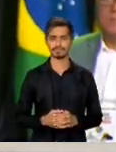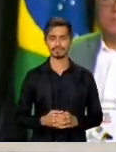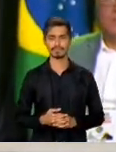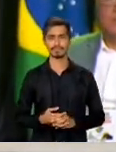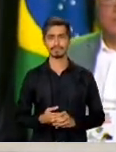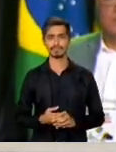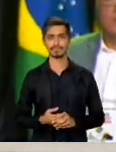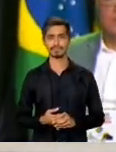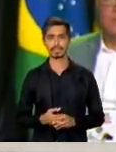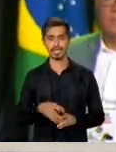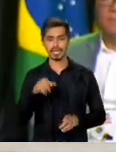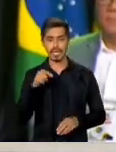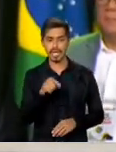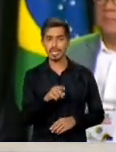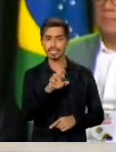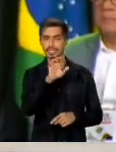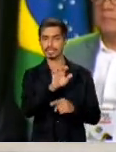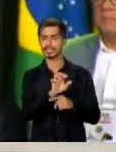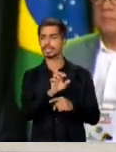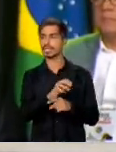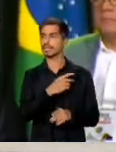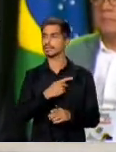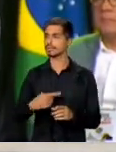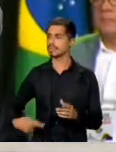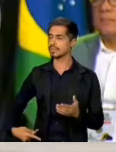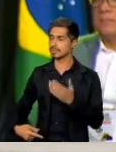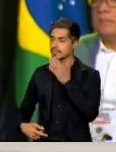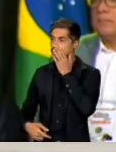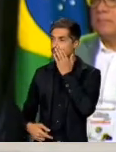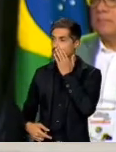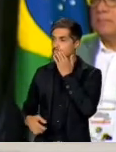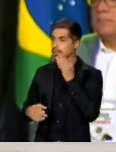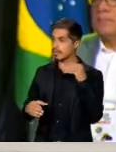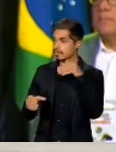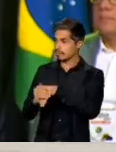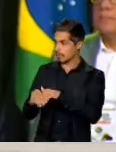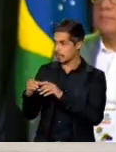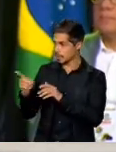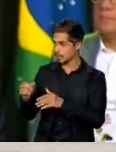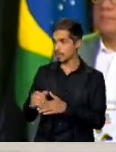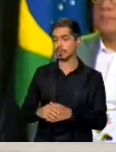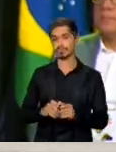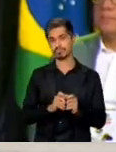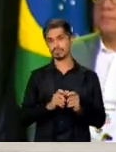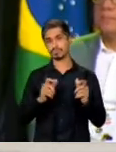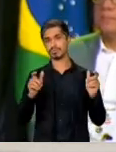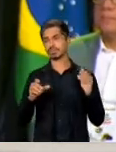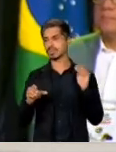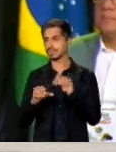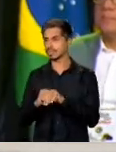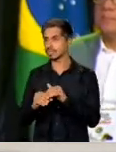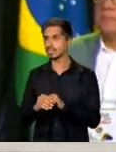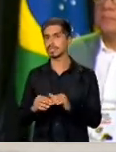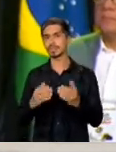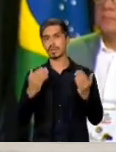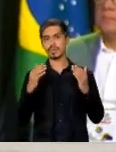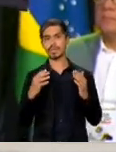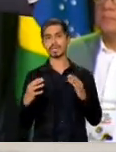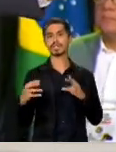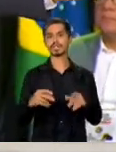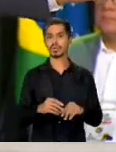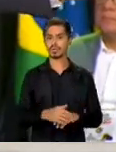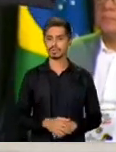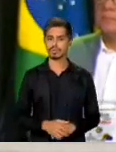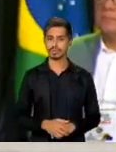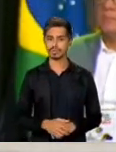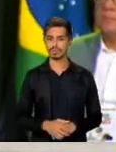esse estado, presidente, que o reelegeu com a maior votação dentre todos, e